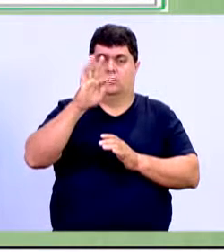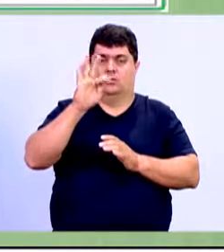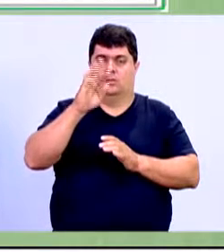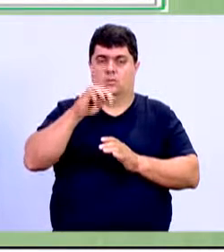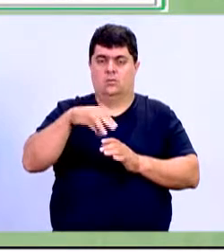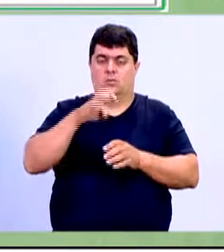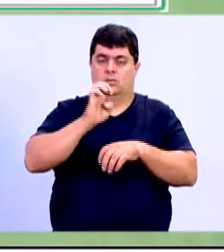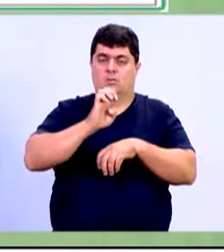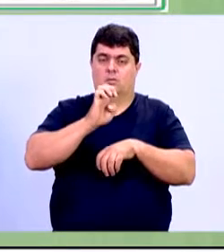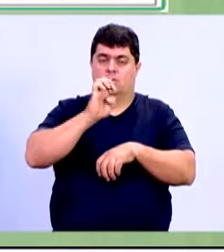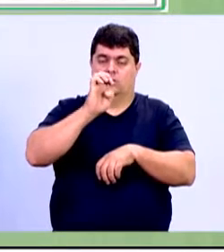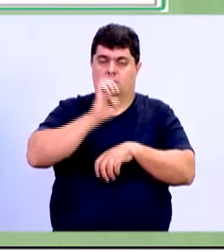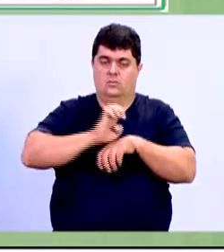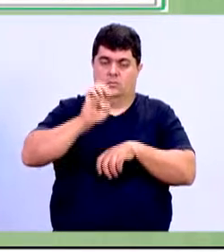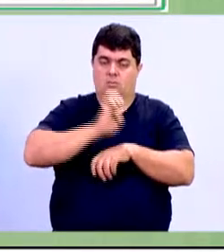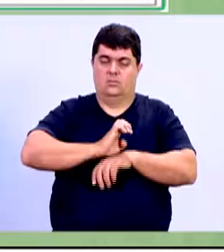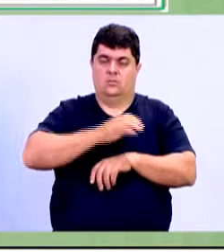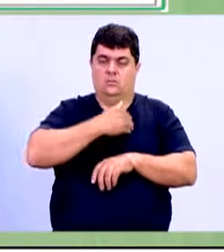Executivo Estadual.